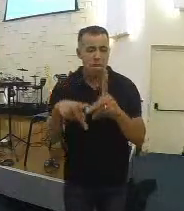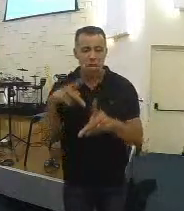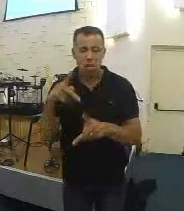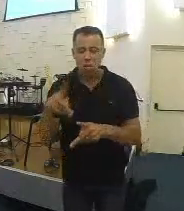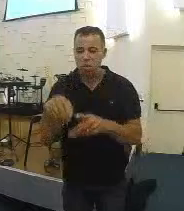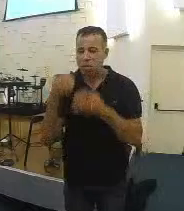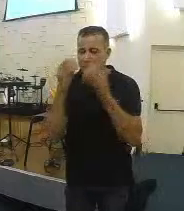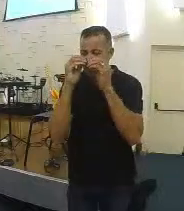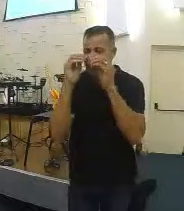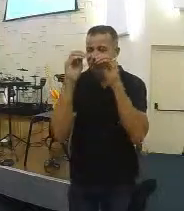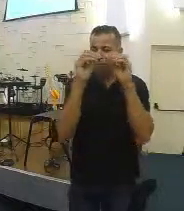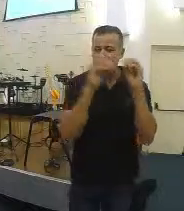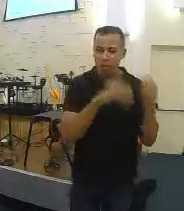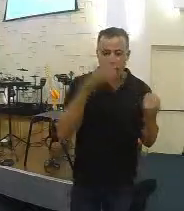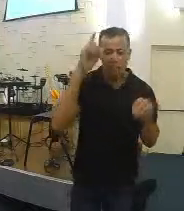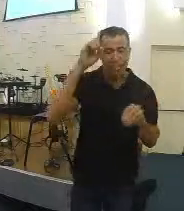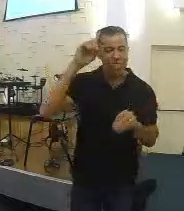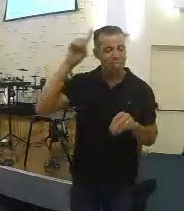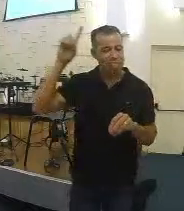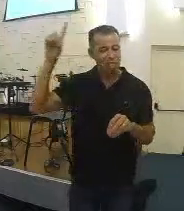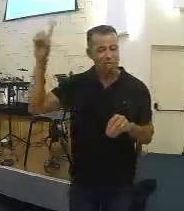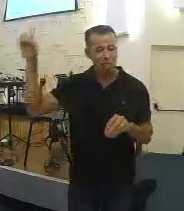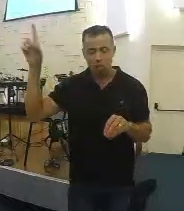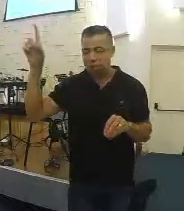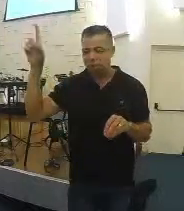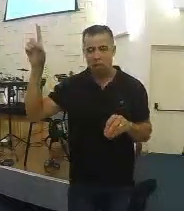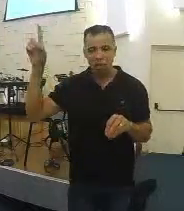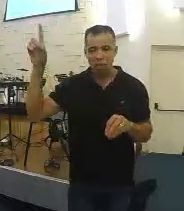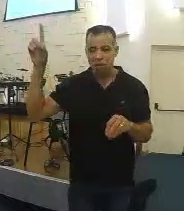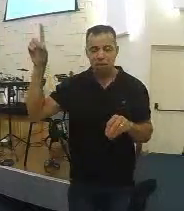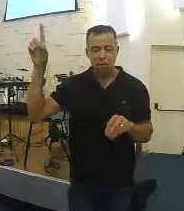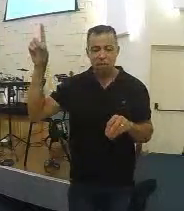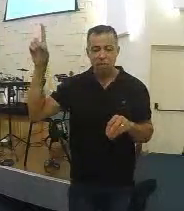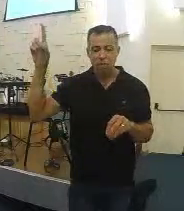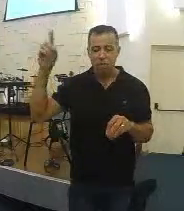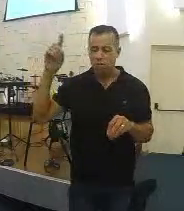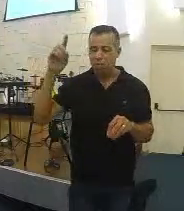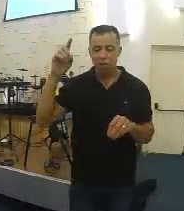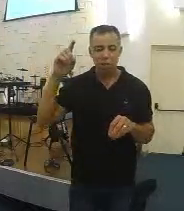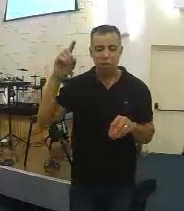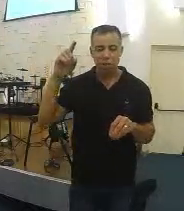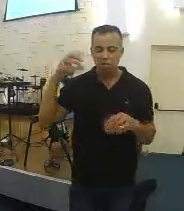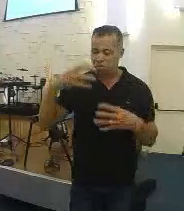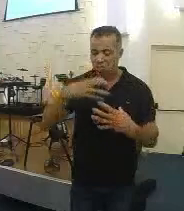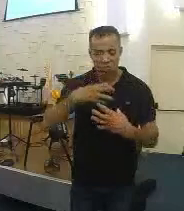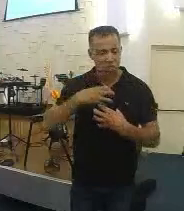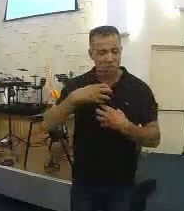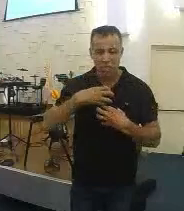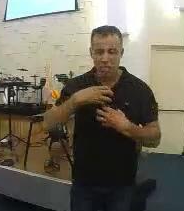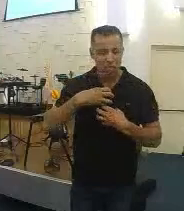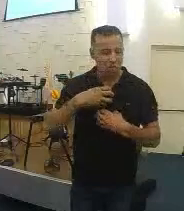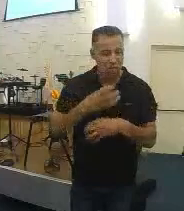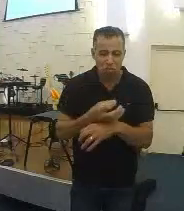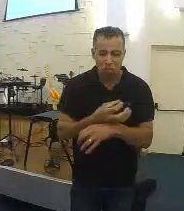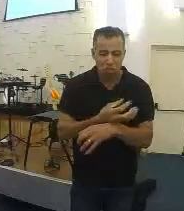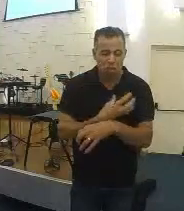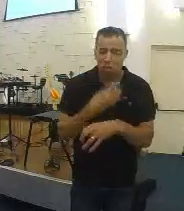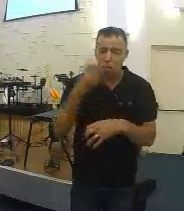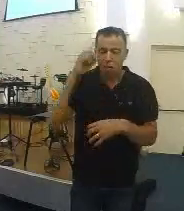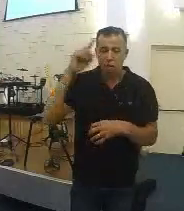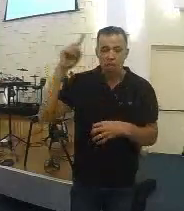Deus fielmente, que já não viam mais a vida como um presente de Deus e já não prestavam mais contas da sua vida a